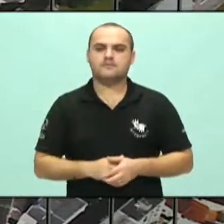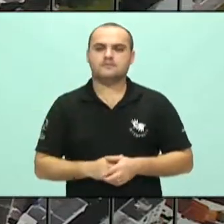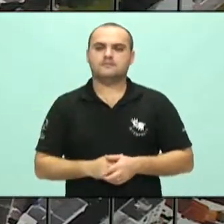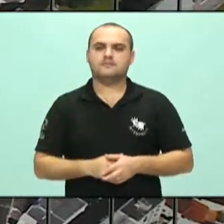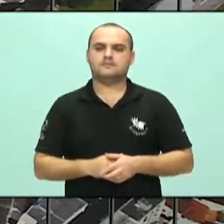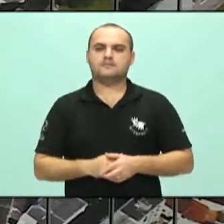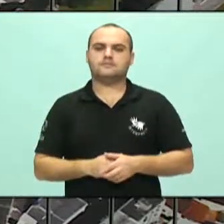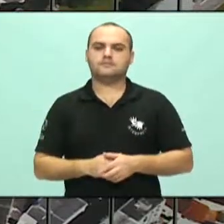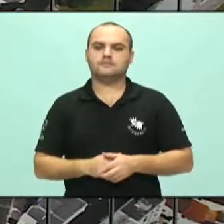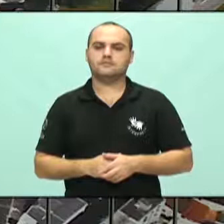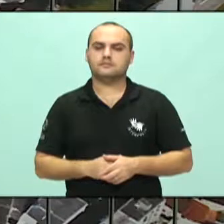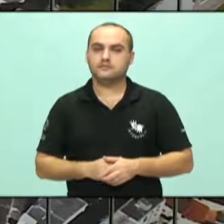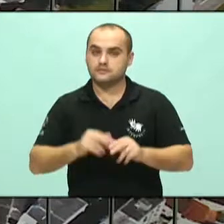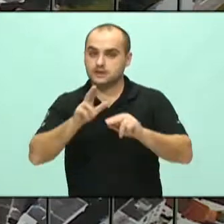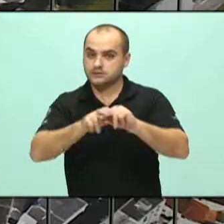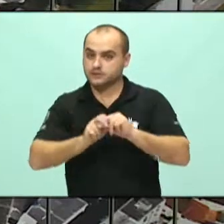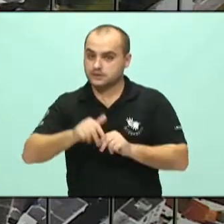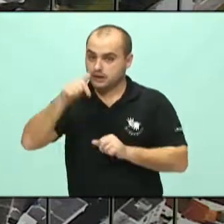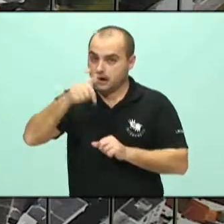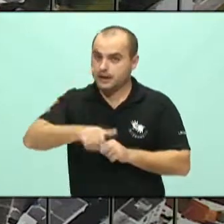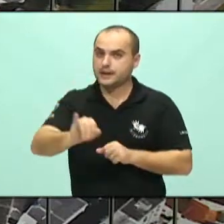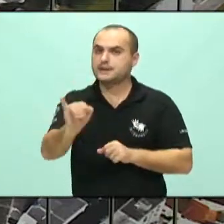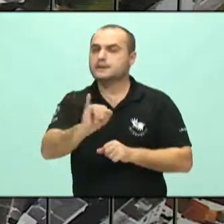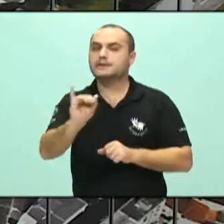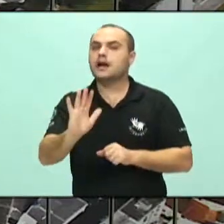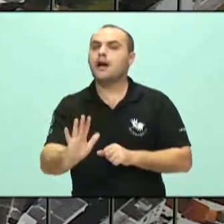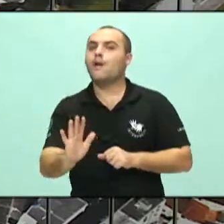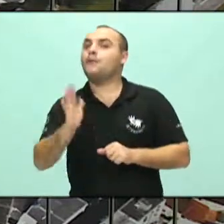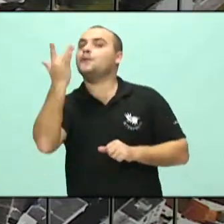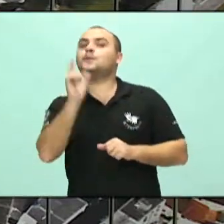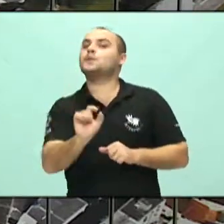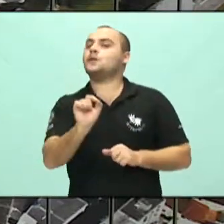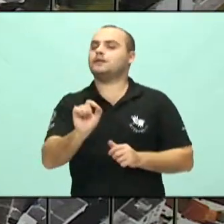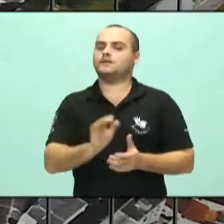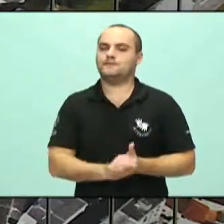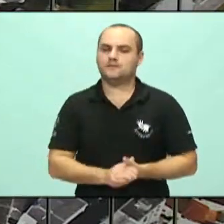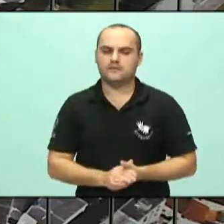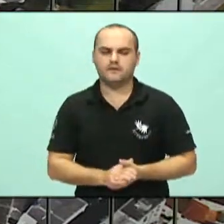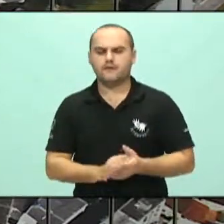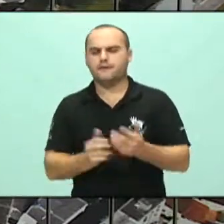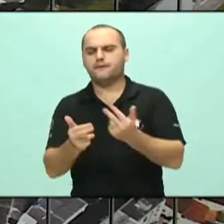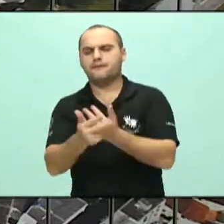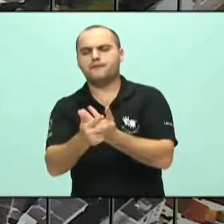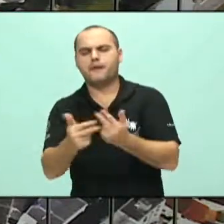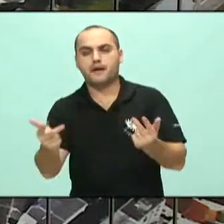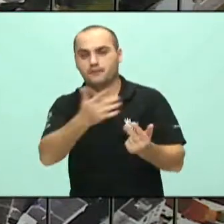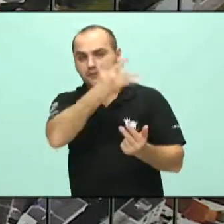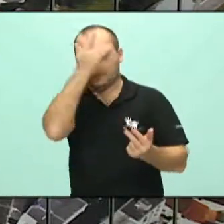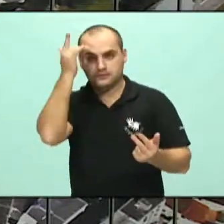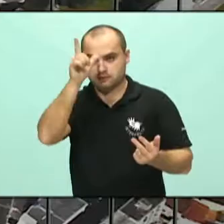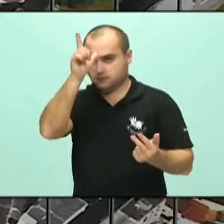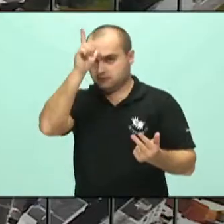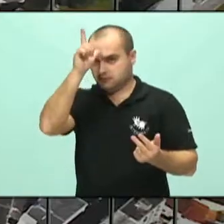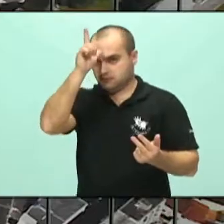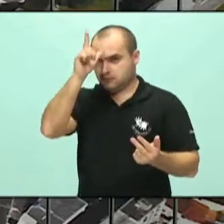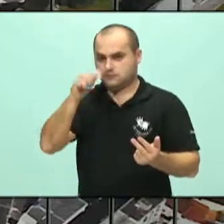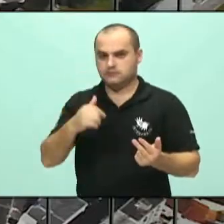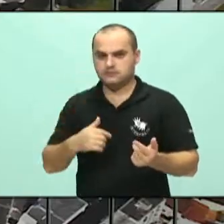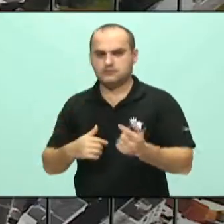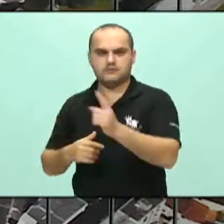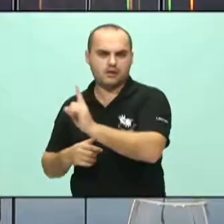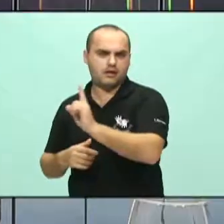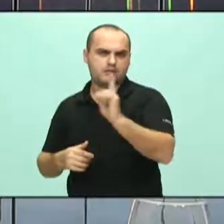Então, aqui em Itajaí, o que aconteceu? Muitos daqueles alemães que eram para ir para a